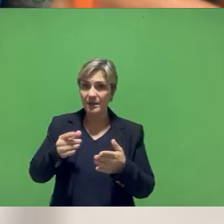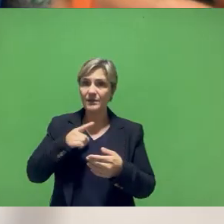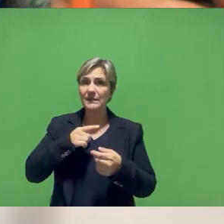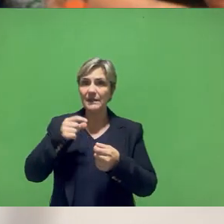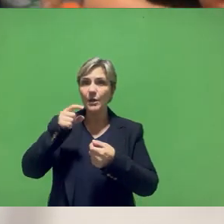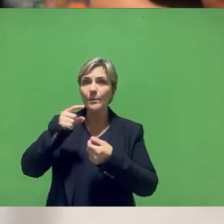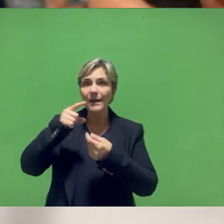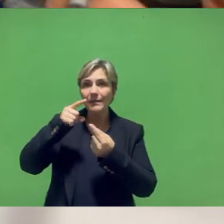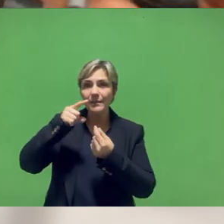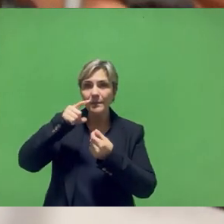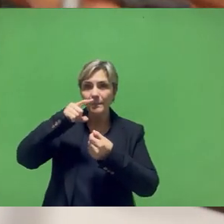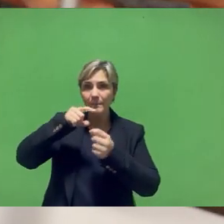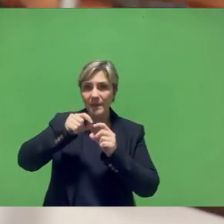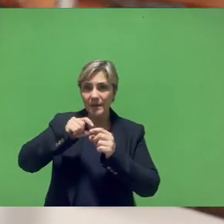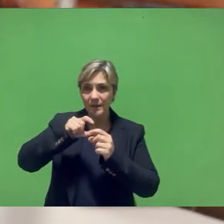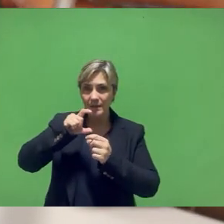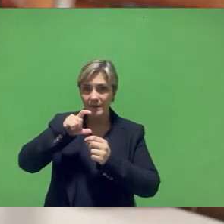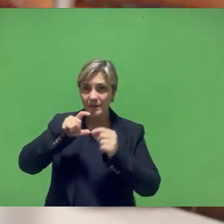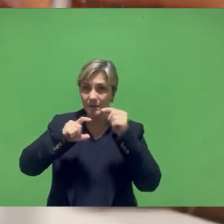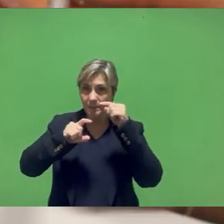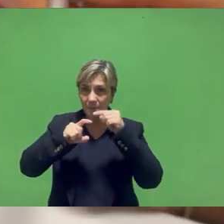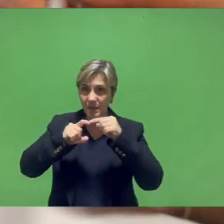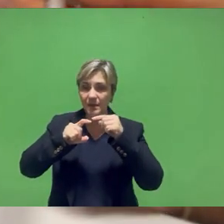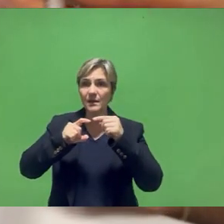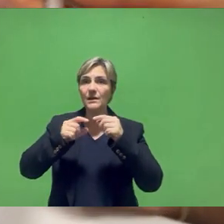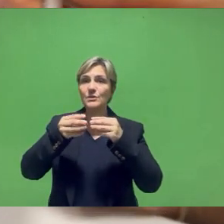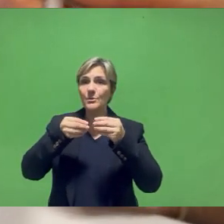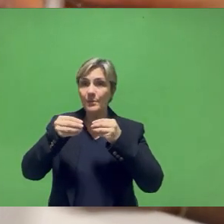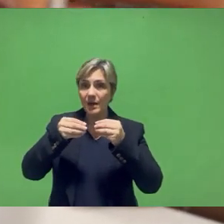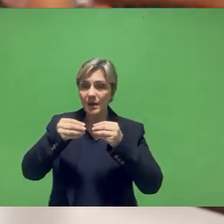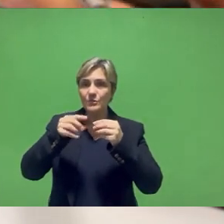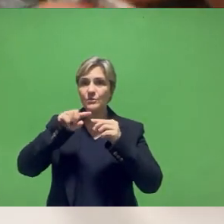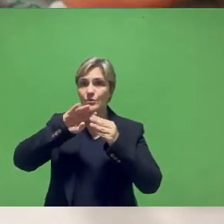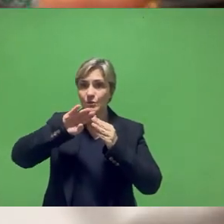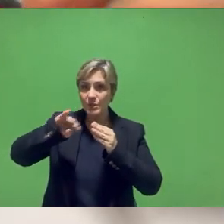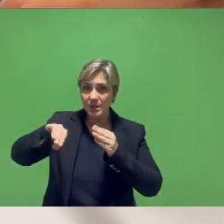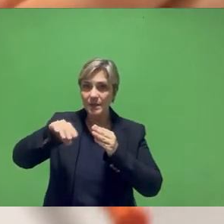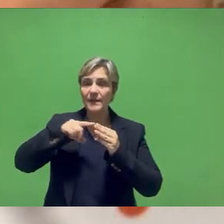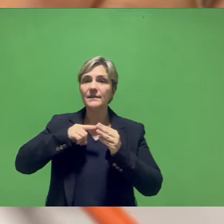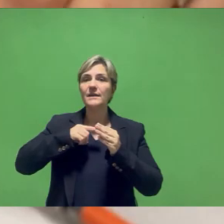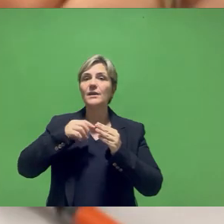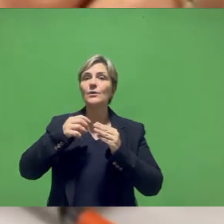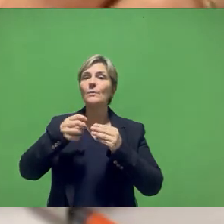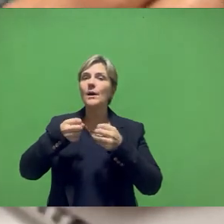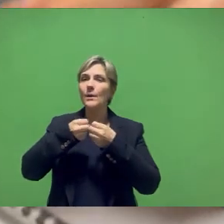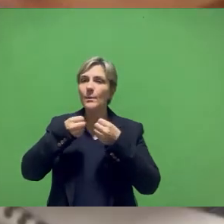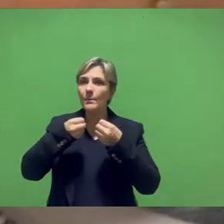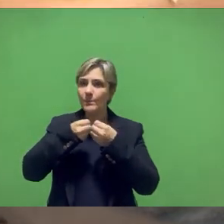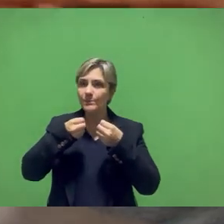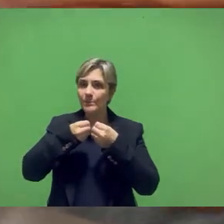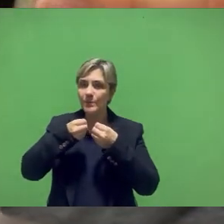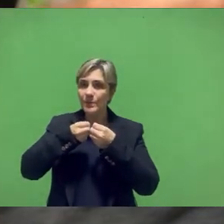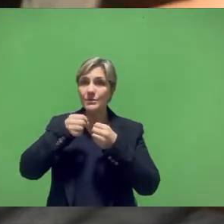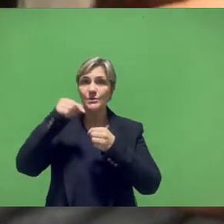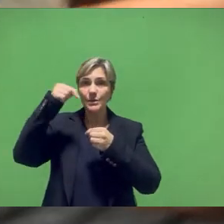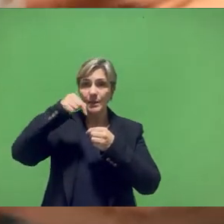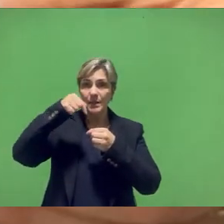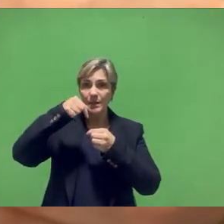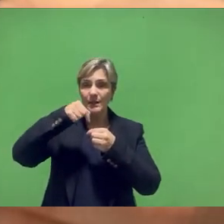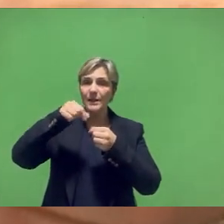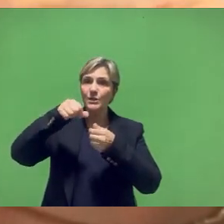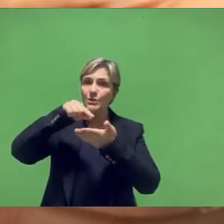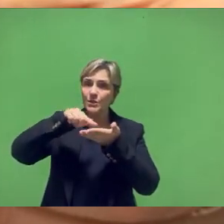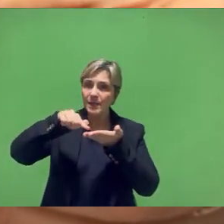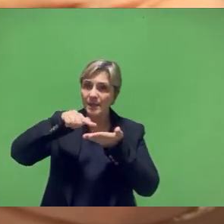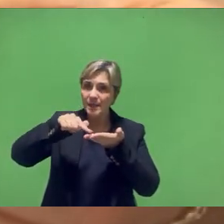de plástico, que a gente tira, e depois aparece uma borrachinha. Essa borrachinha, o látex, a gente